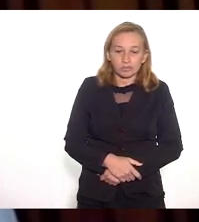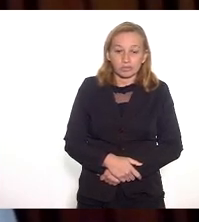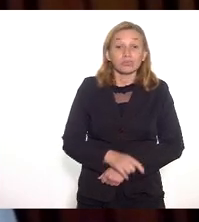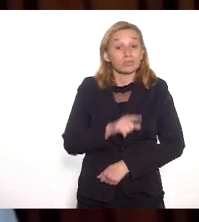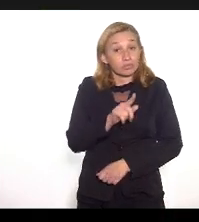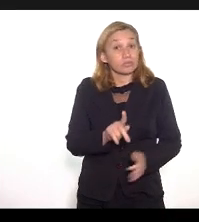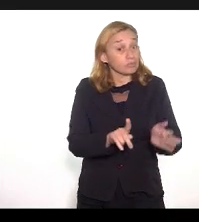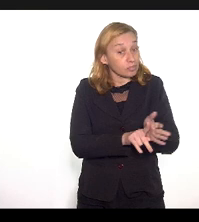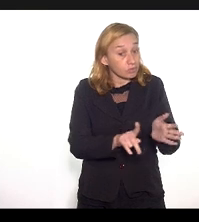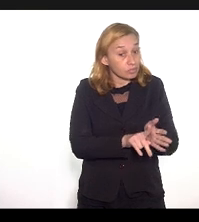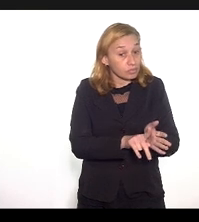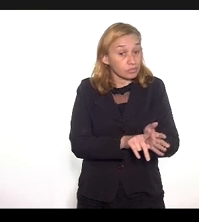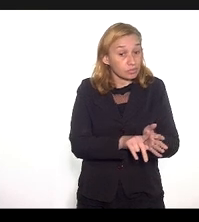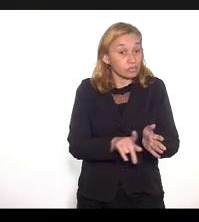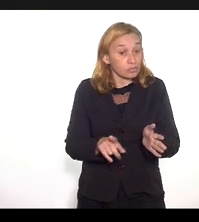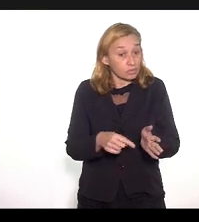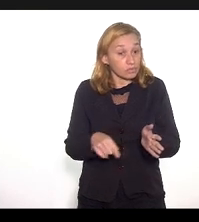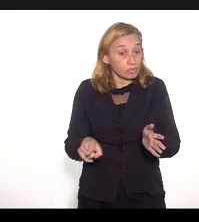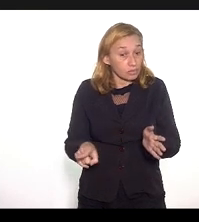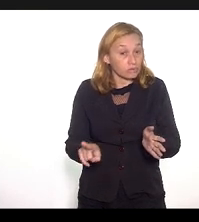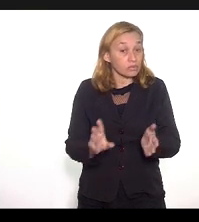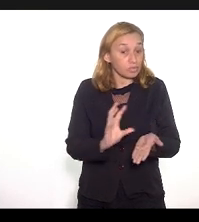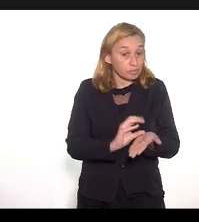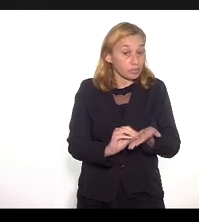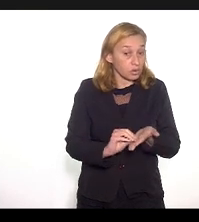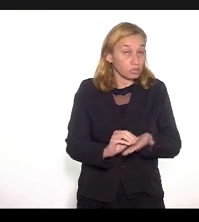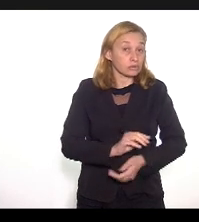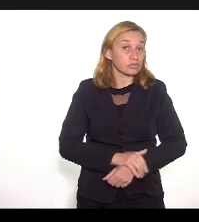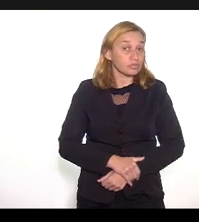Esse projeto tem que vir à pauta.